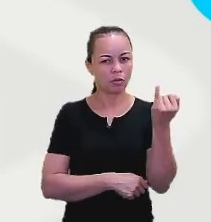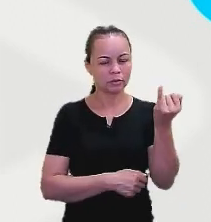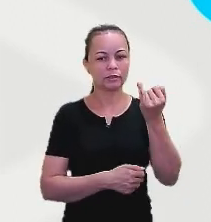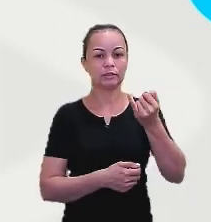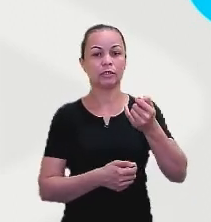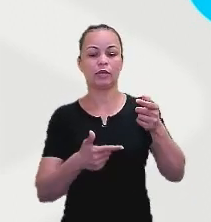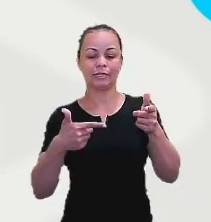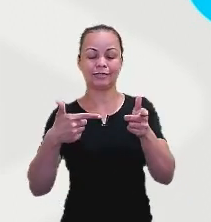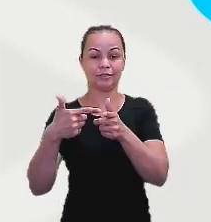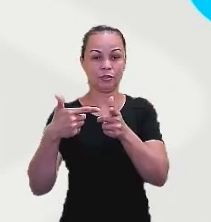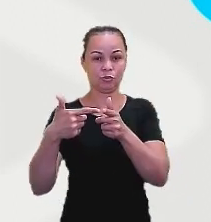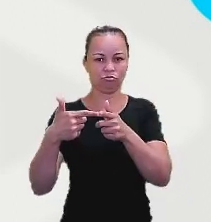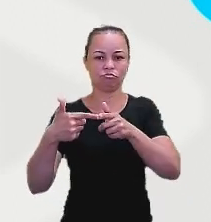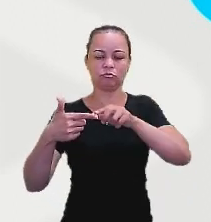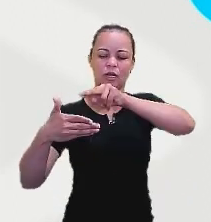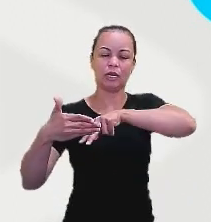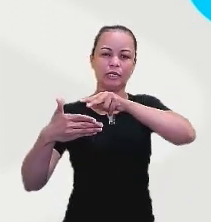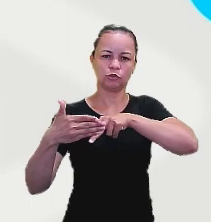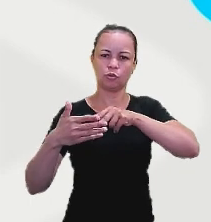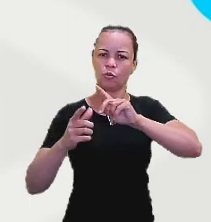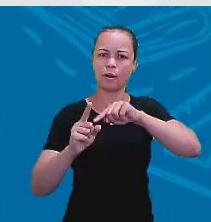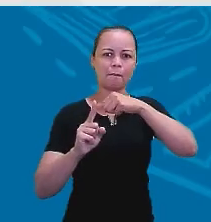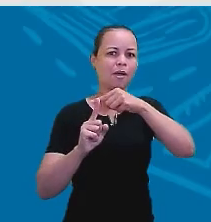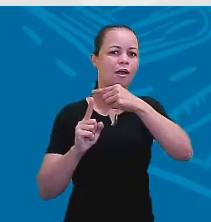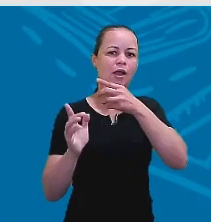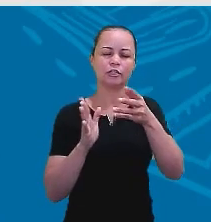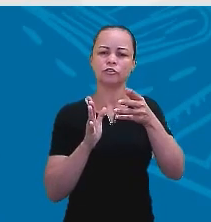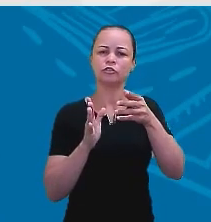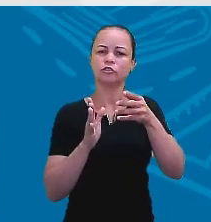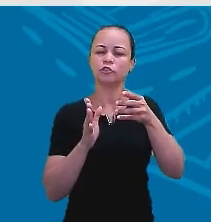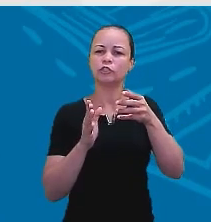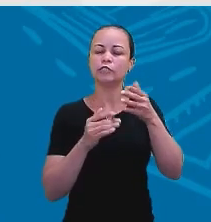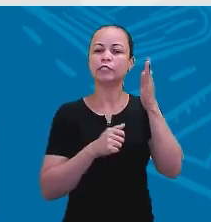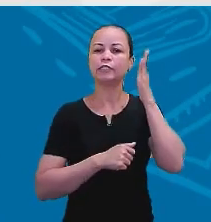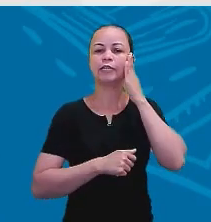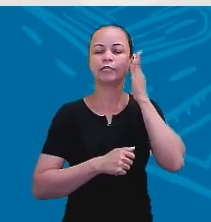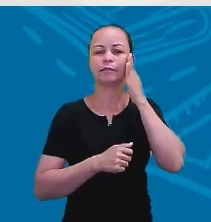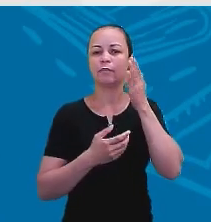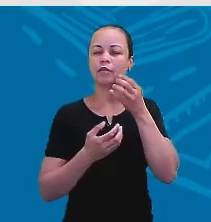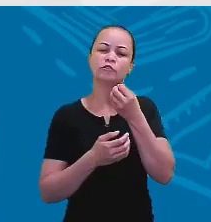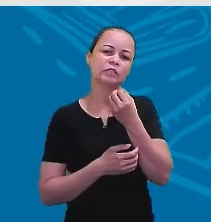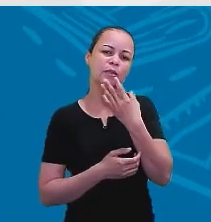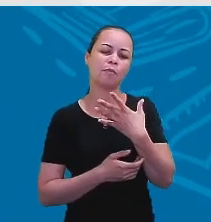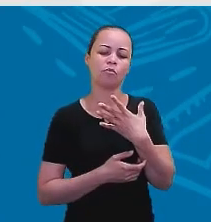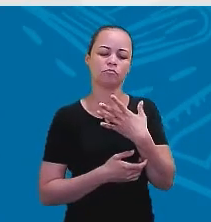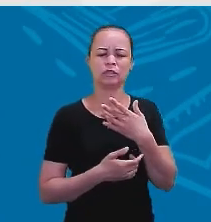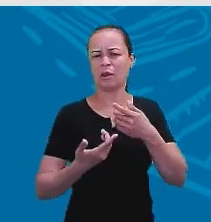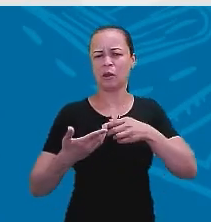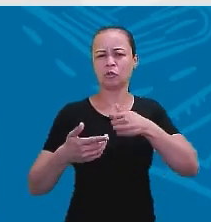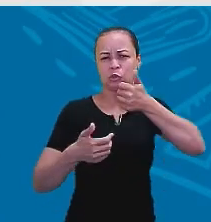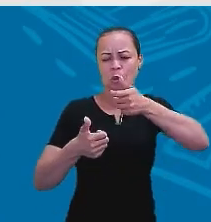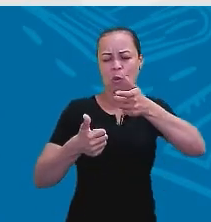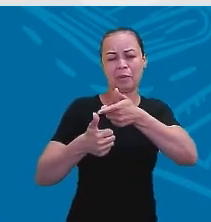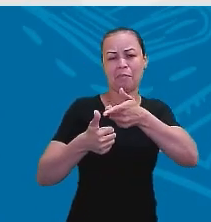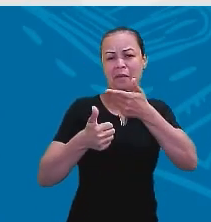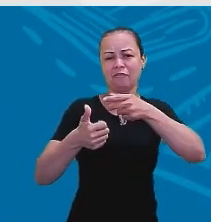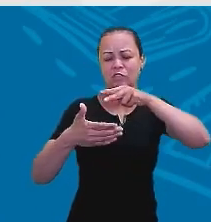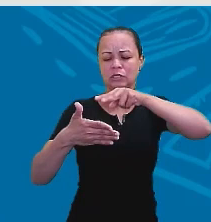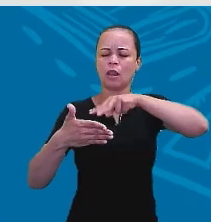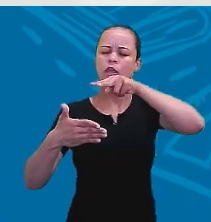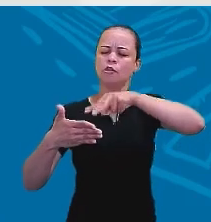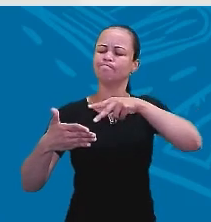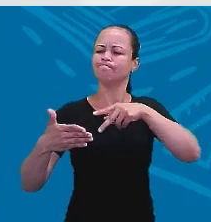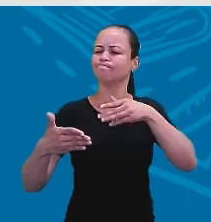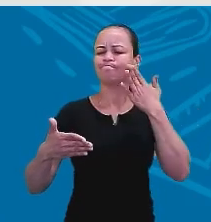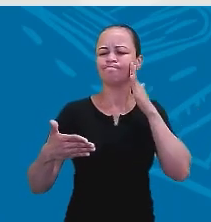muito mais... você vai conseguir bons resultados do que só na primeira. Na primeira você lê, mas não